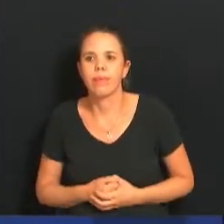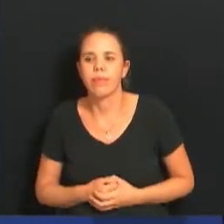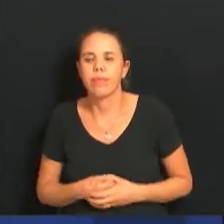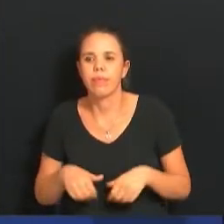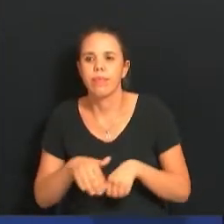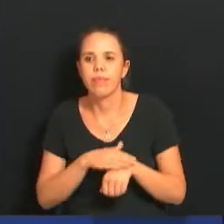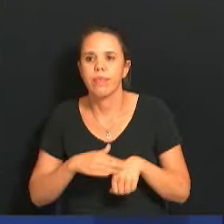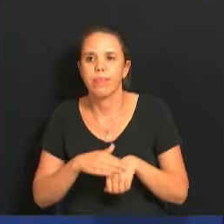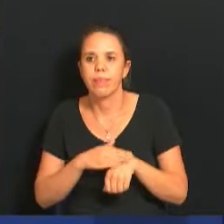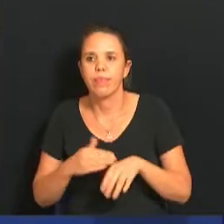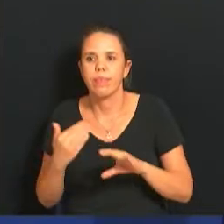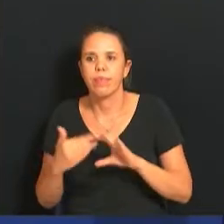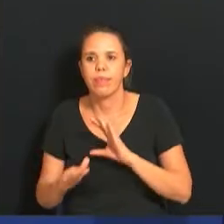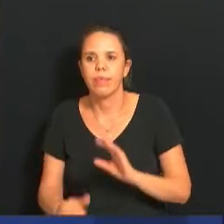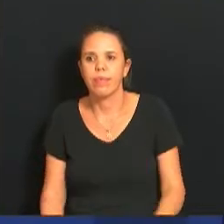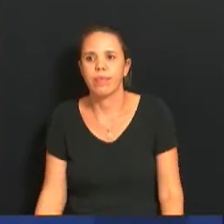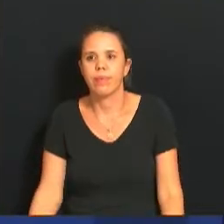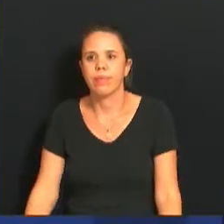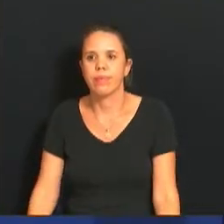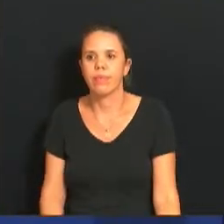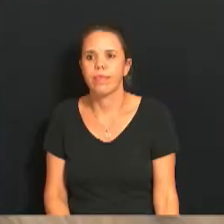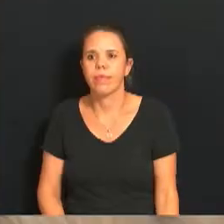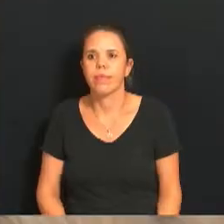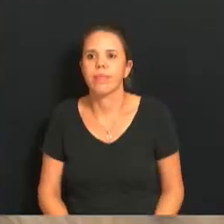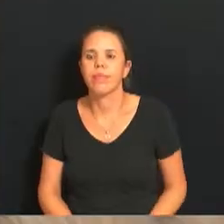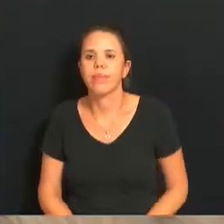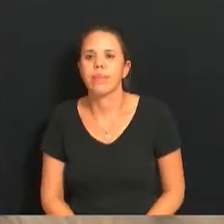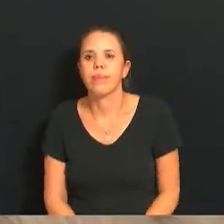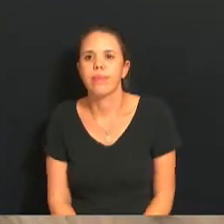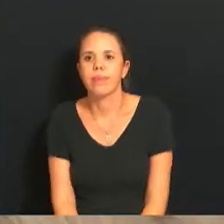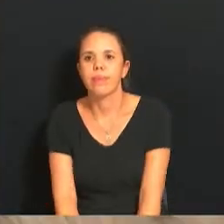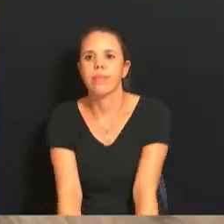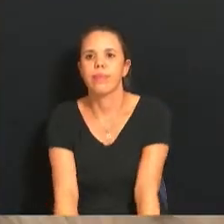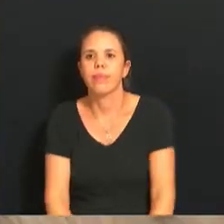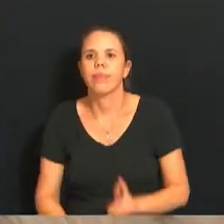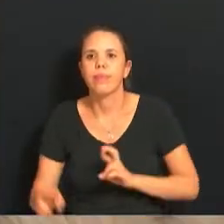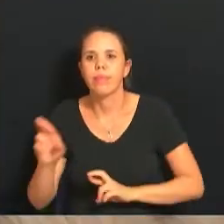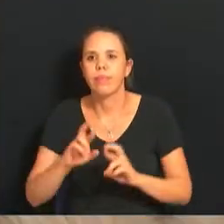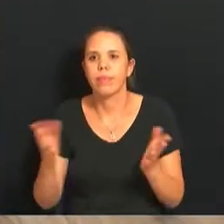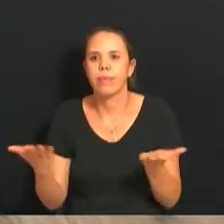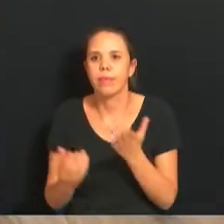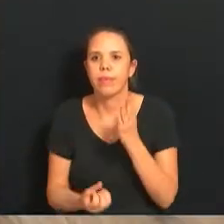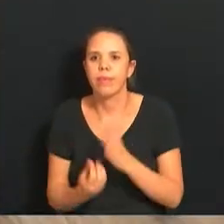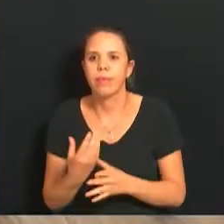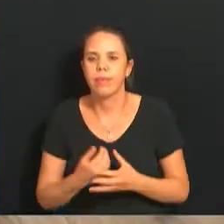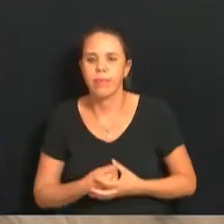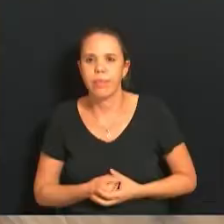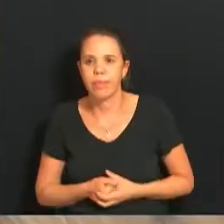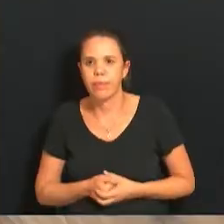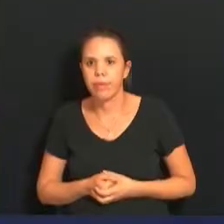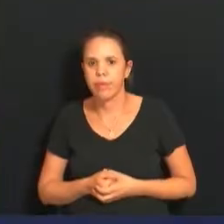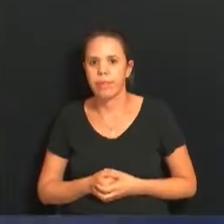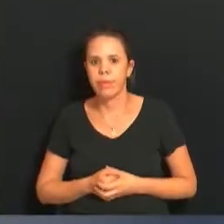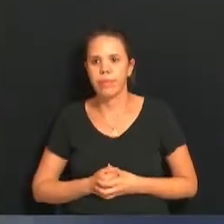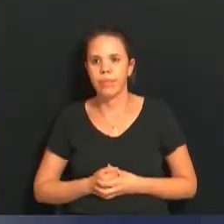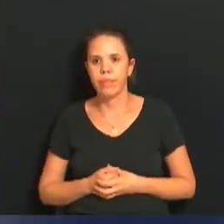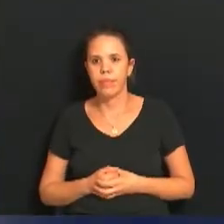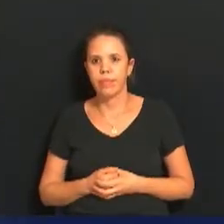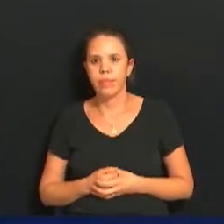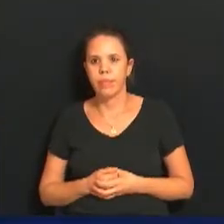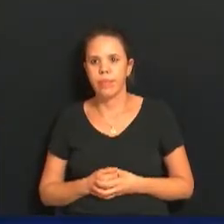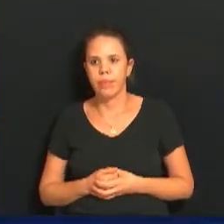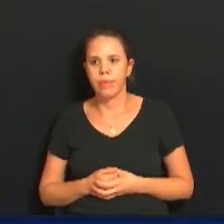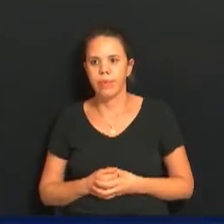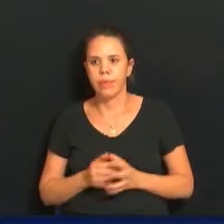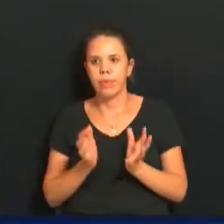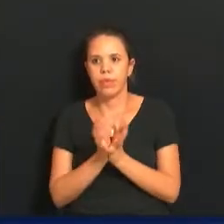Você aperta e envia a sua mensagem. Confira a partir de agora os destaques de hoje.